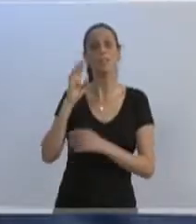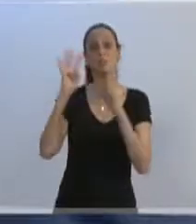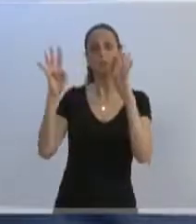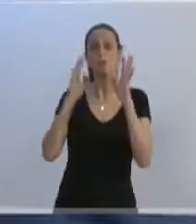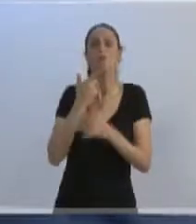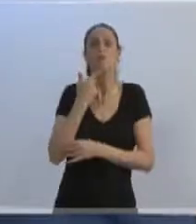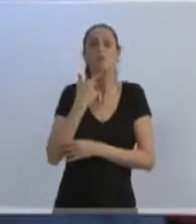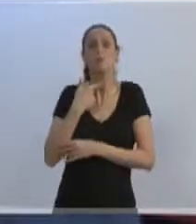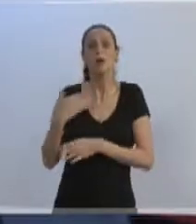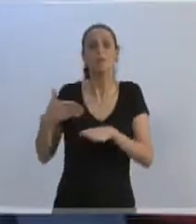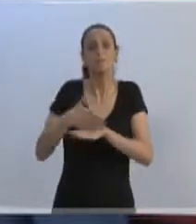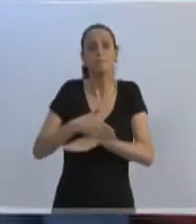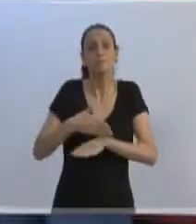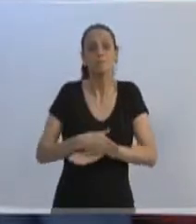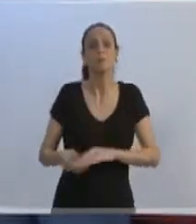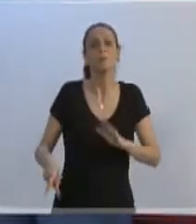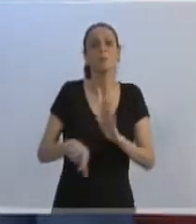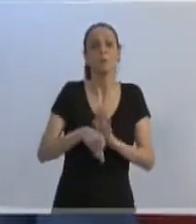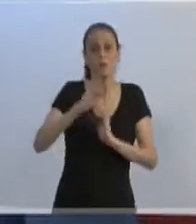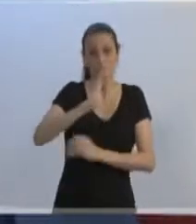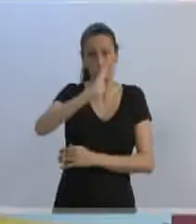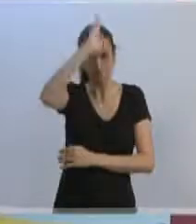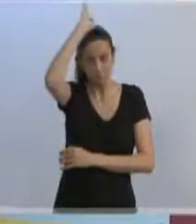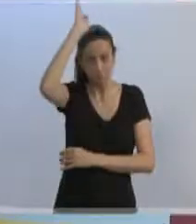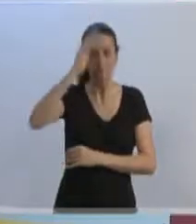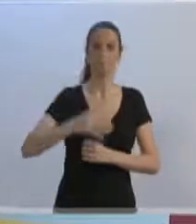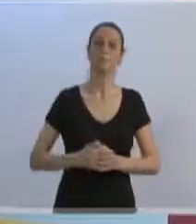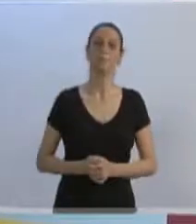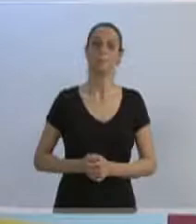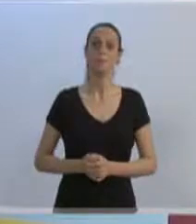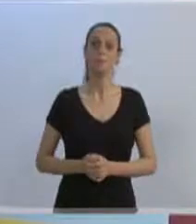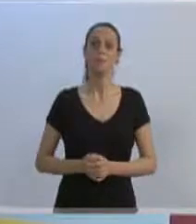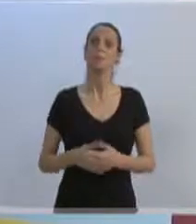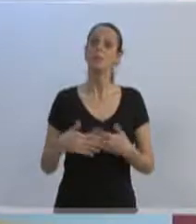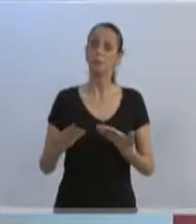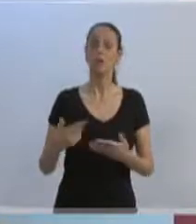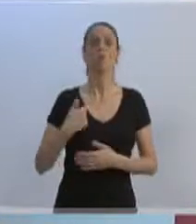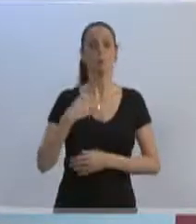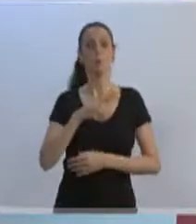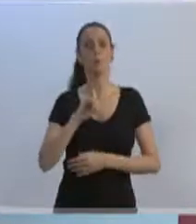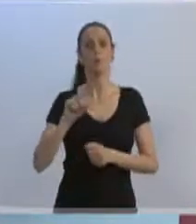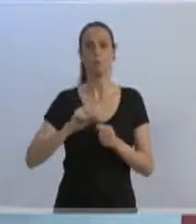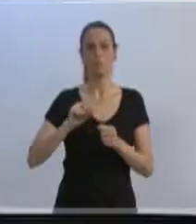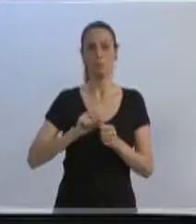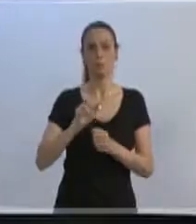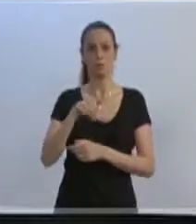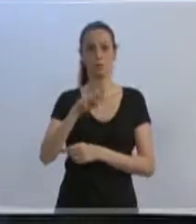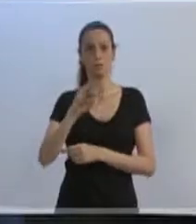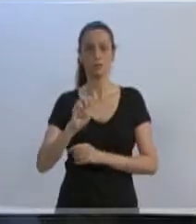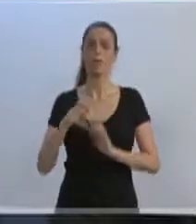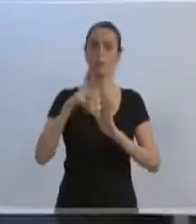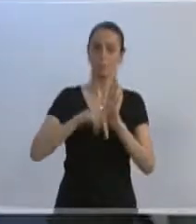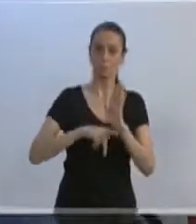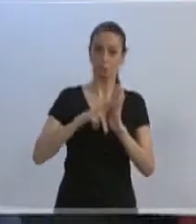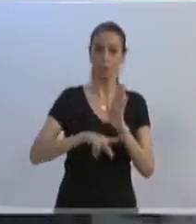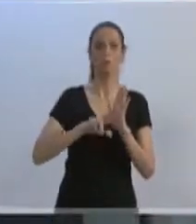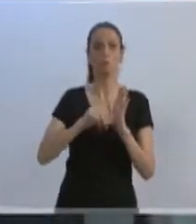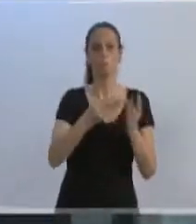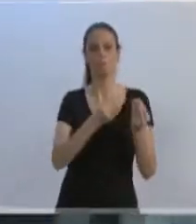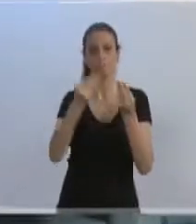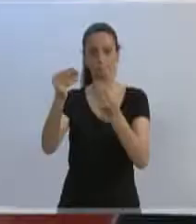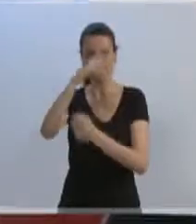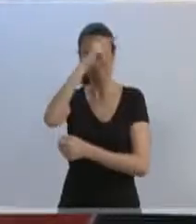e este vereador aqui ou fez que eu quero dizer com isso que eu vou fazer um outro projeto nessa casa um outro projeto com da positivo